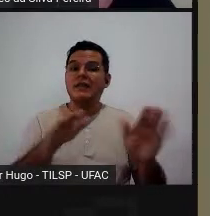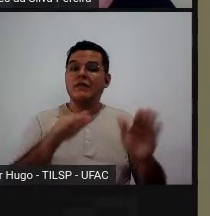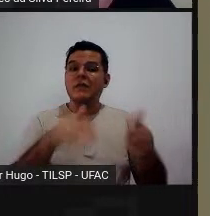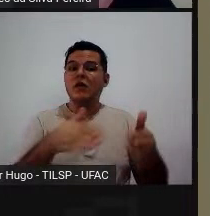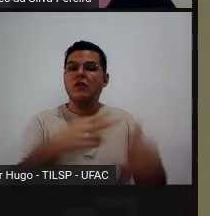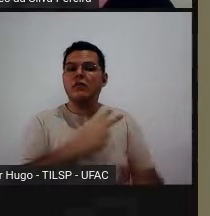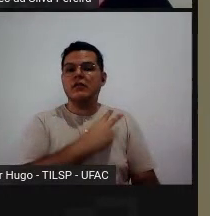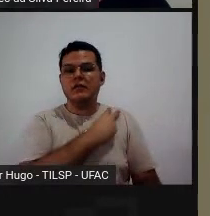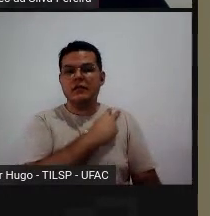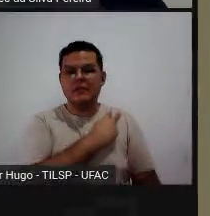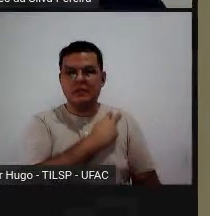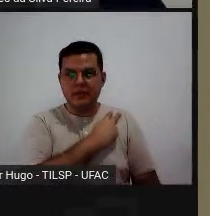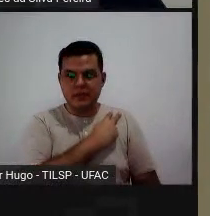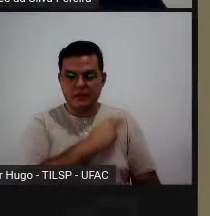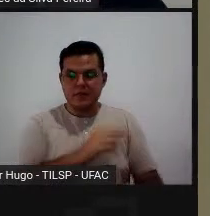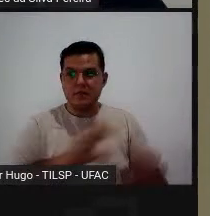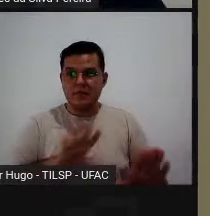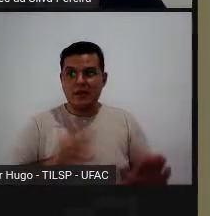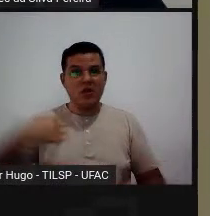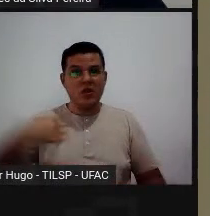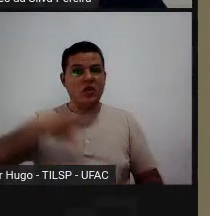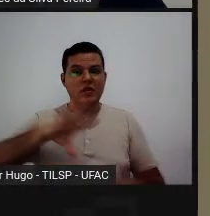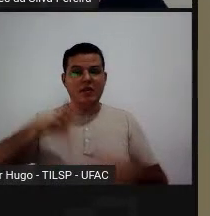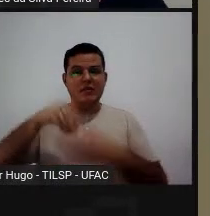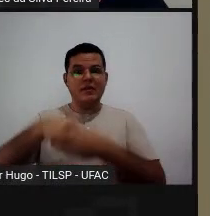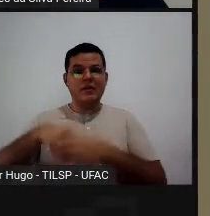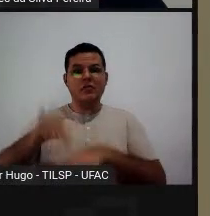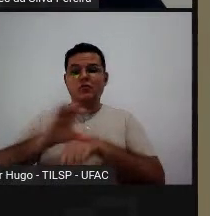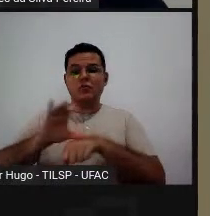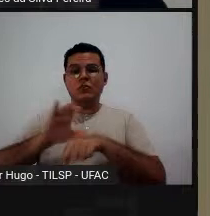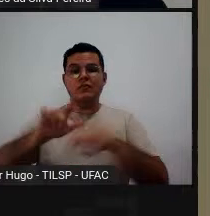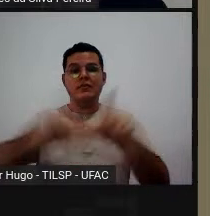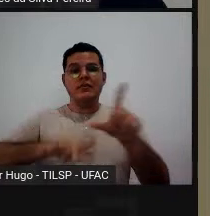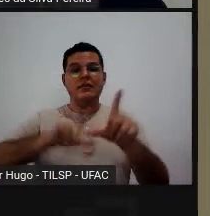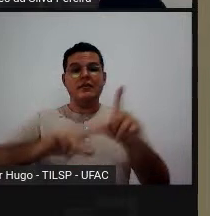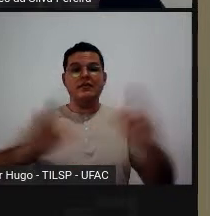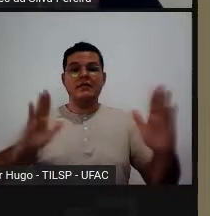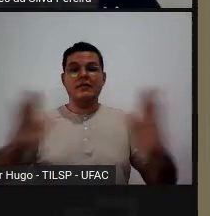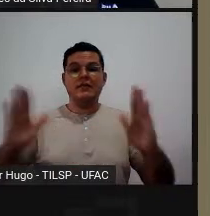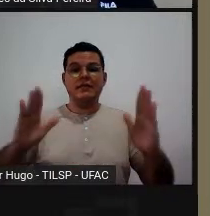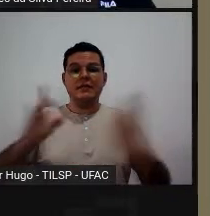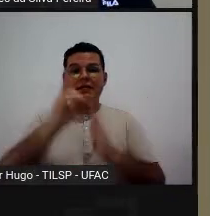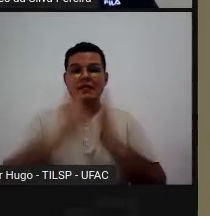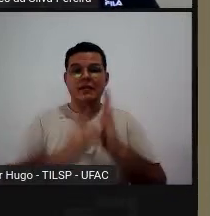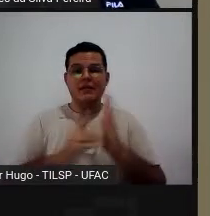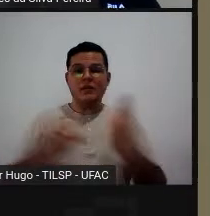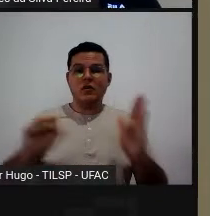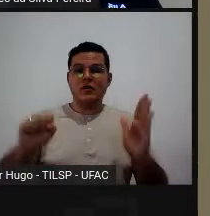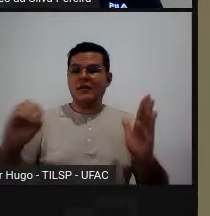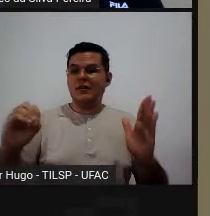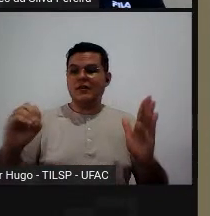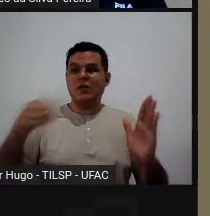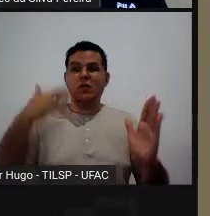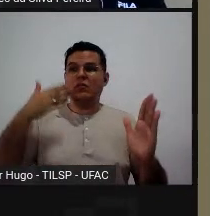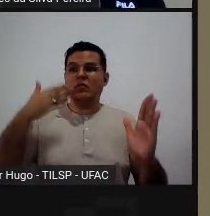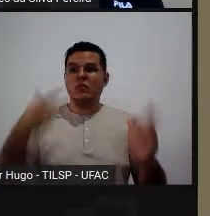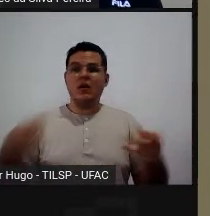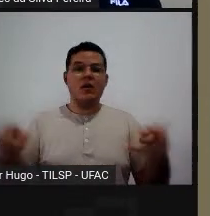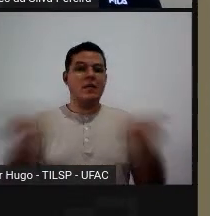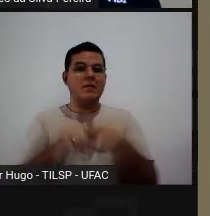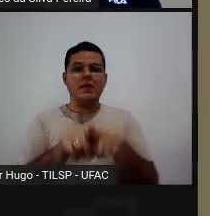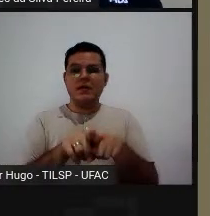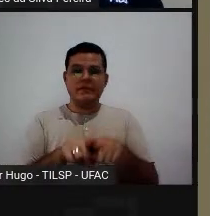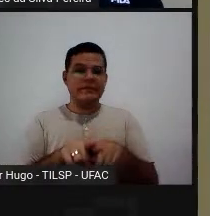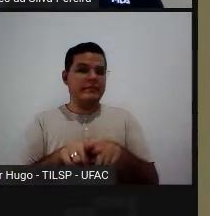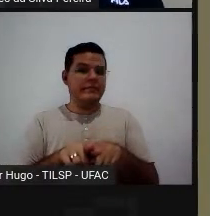no curso de letras na década de 80 e o discurso é o mesmo. Então, se nós pararmos para pensar que